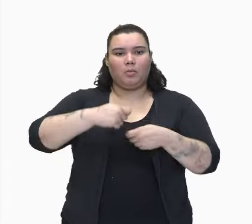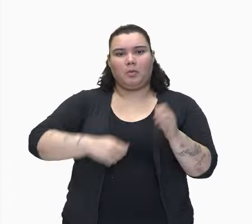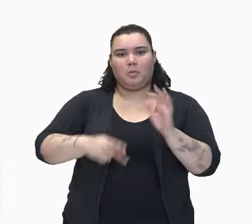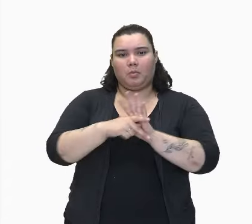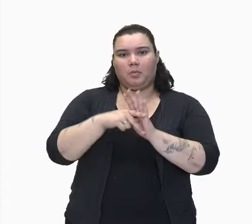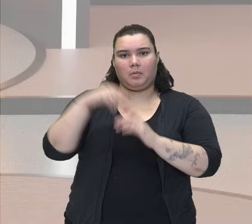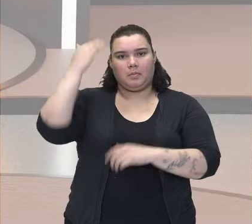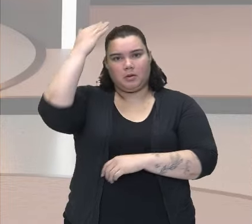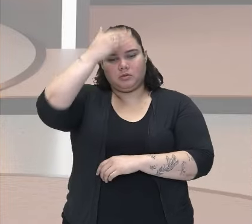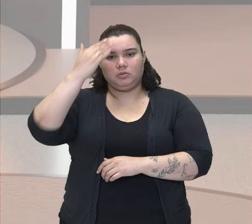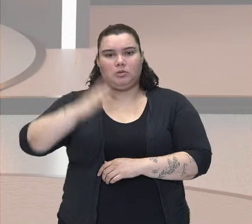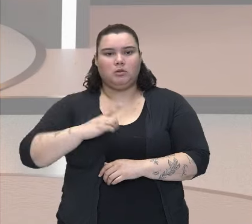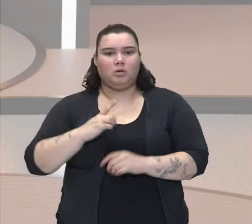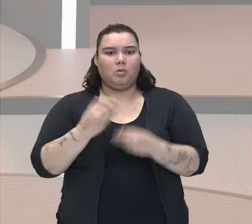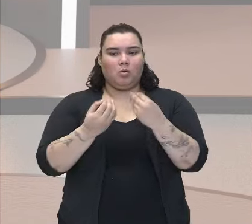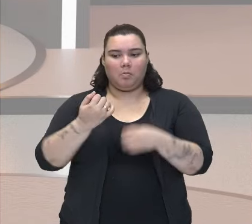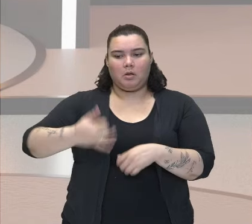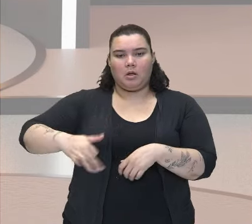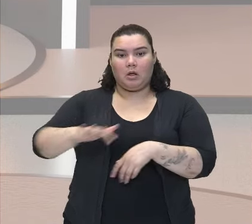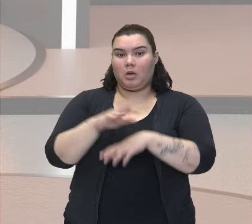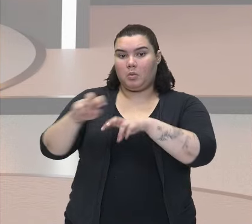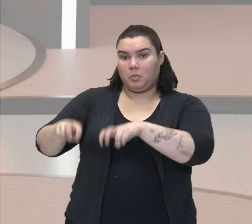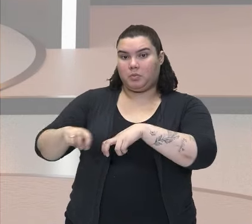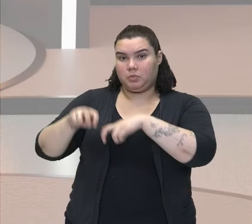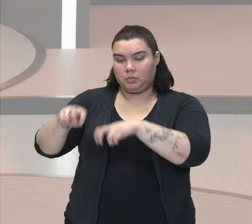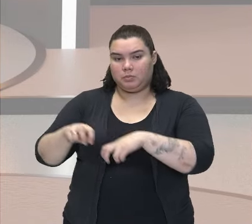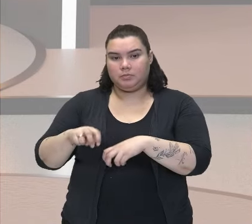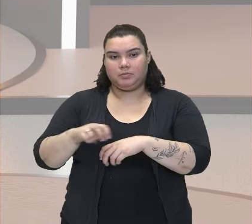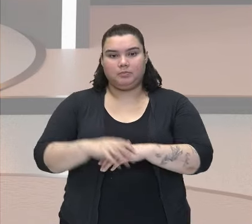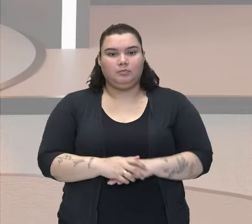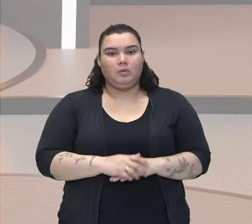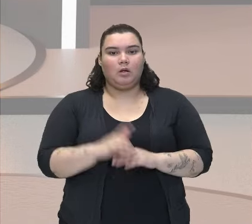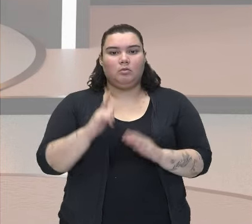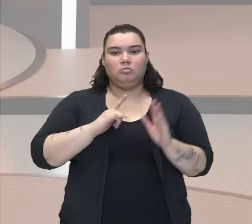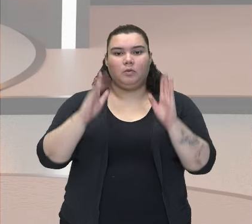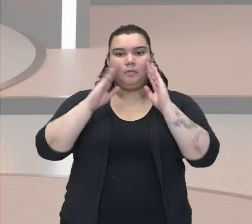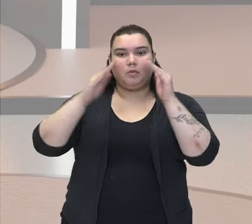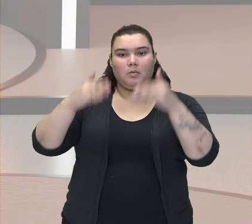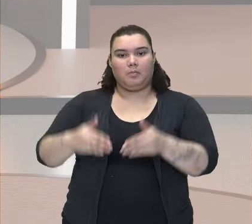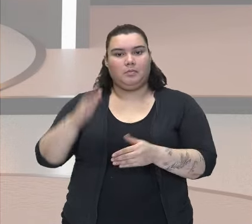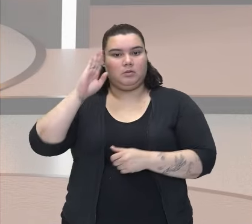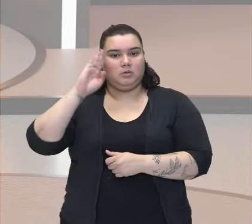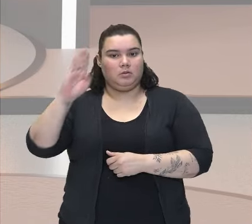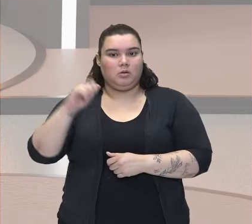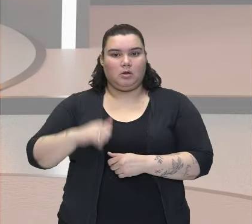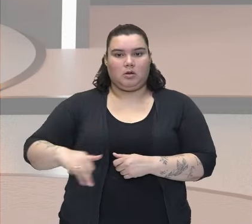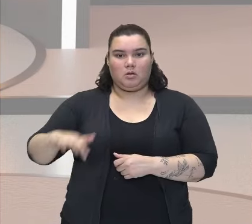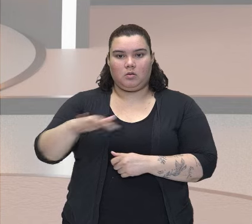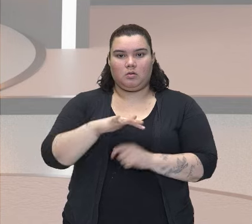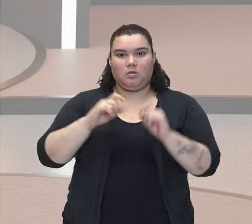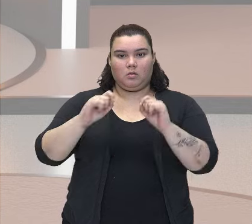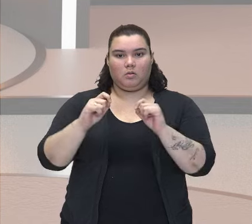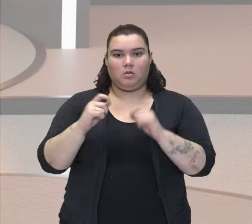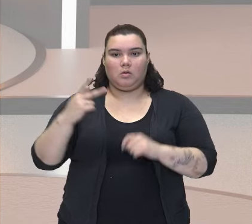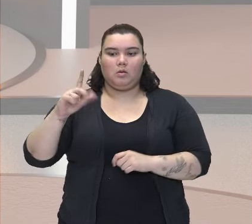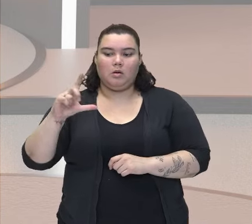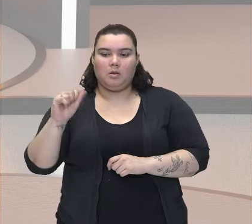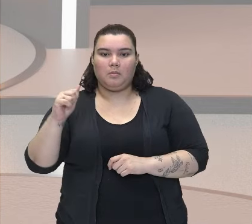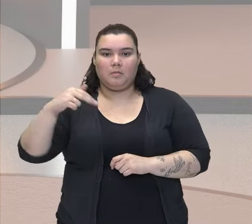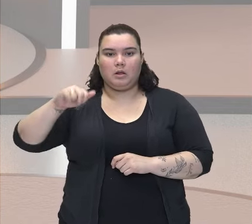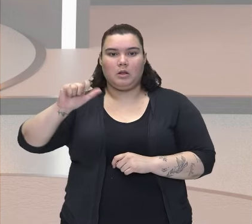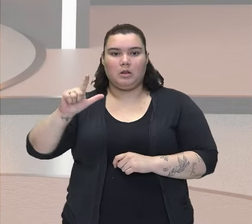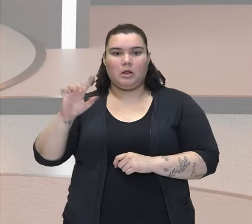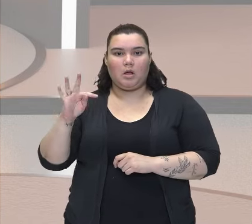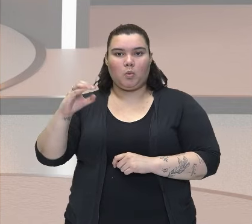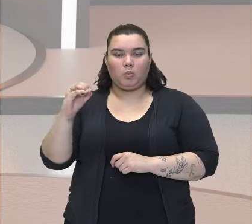que vai estar a agricultura mexicana? Gente, vai se concentrar principalmente na área do Planalto do